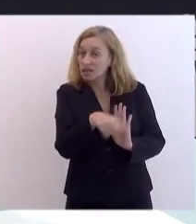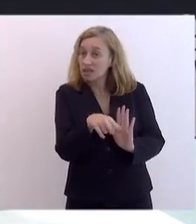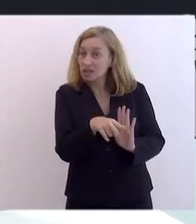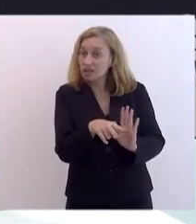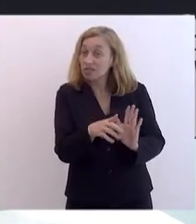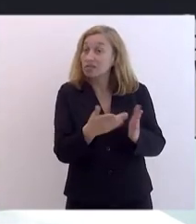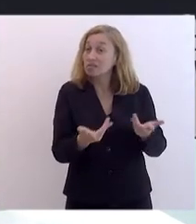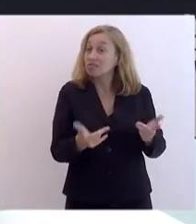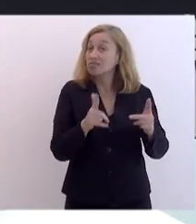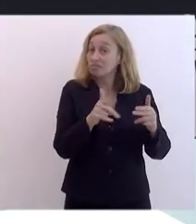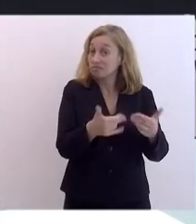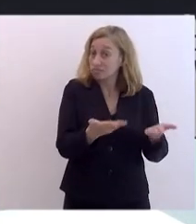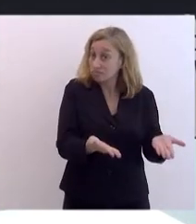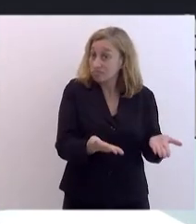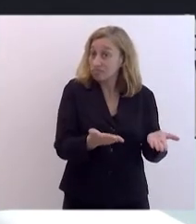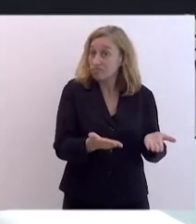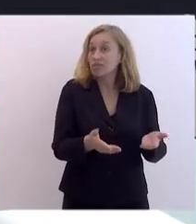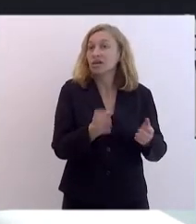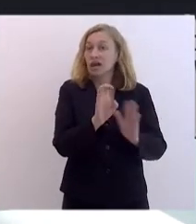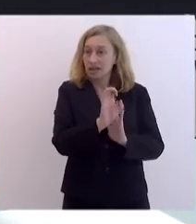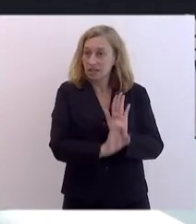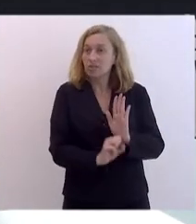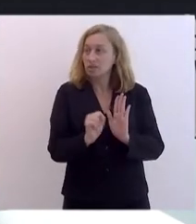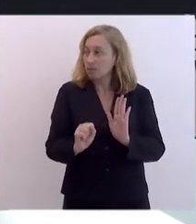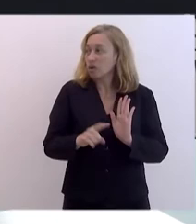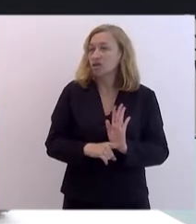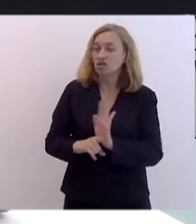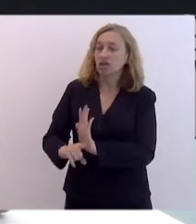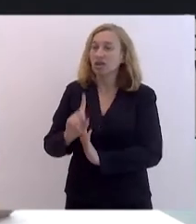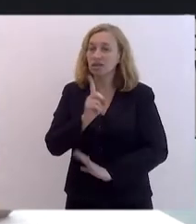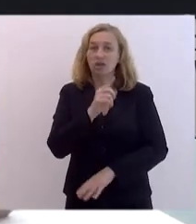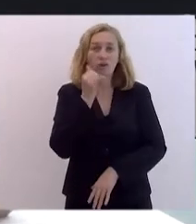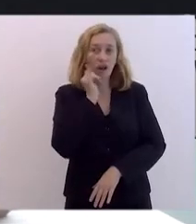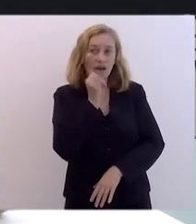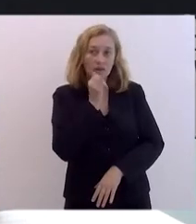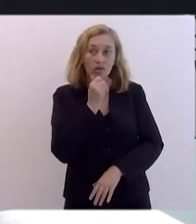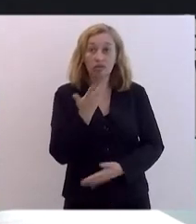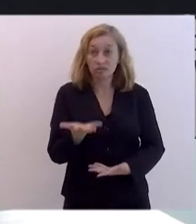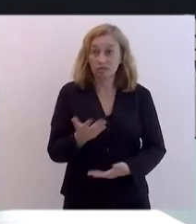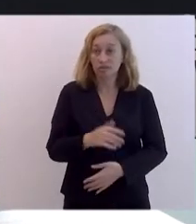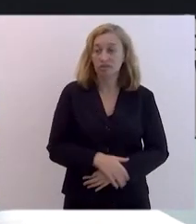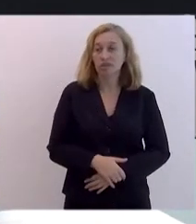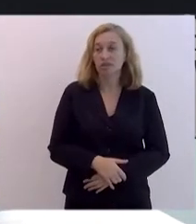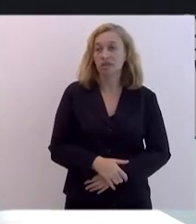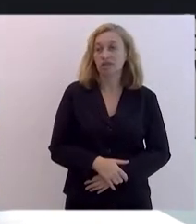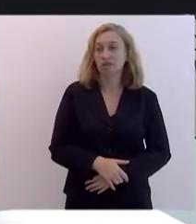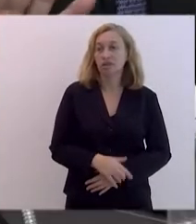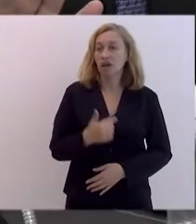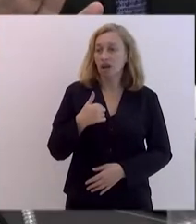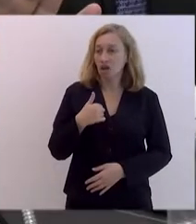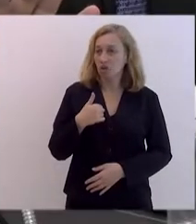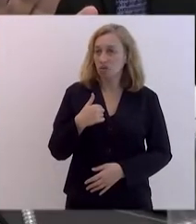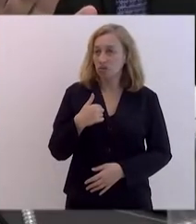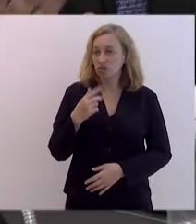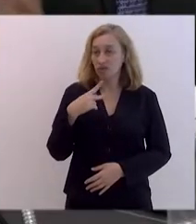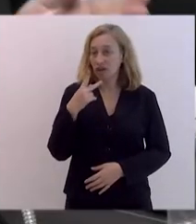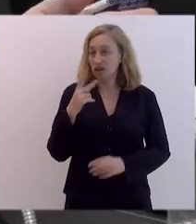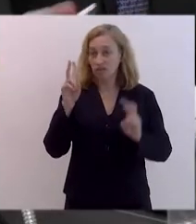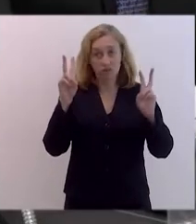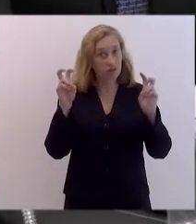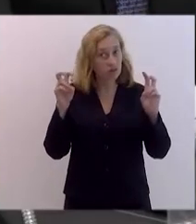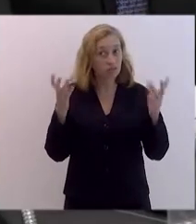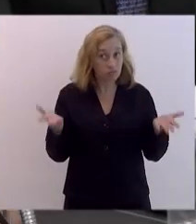mesmas. As emendas que podem beneficiar, não o relatório. E que deixa claro que eu sequer toquei nesse assunto.